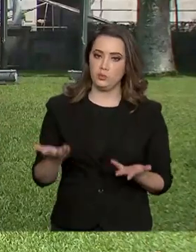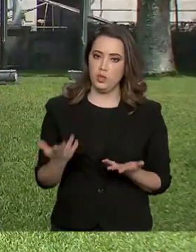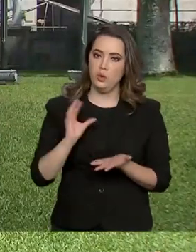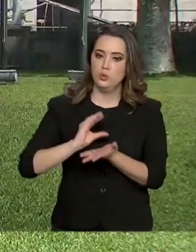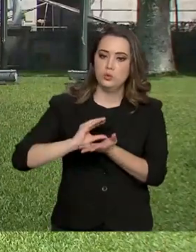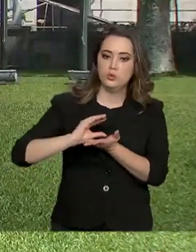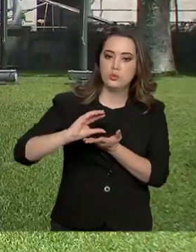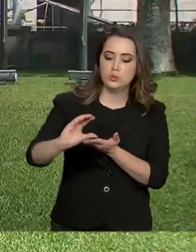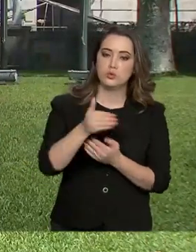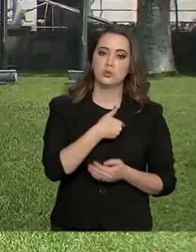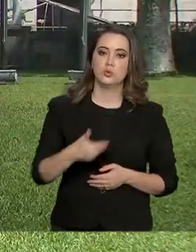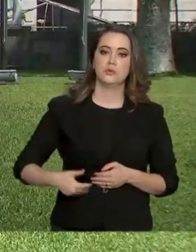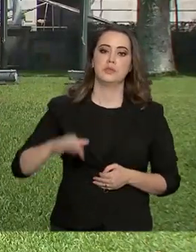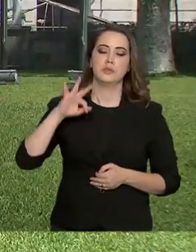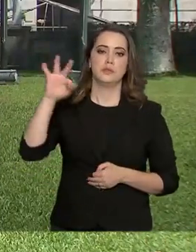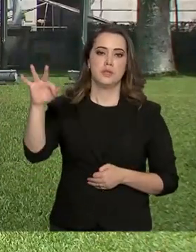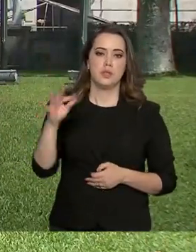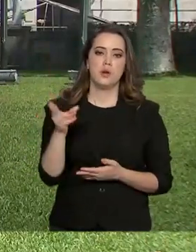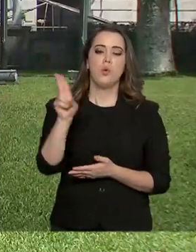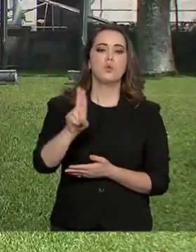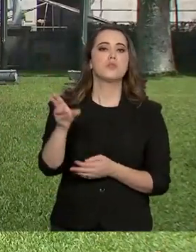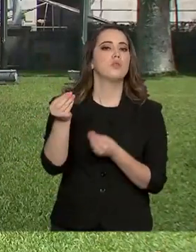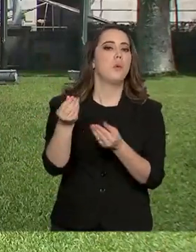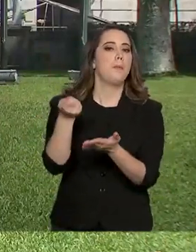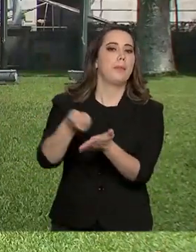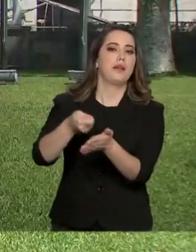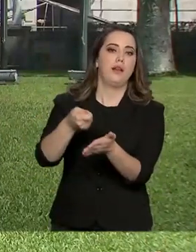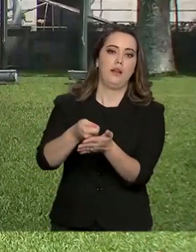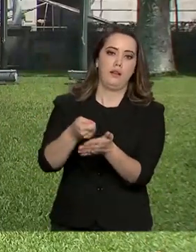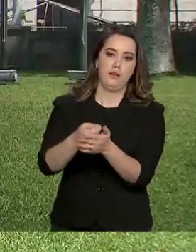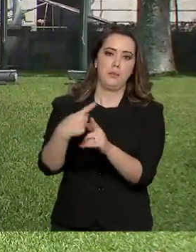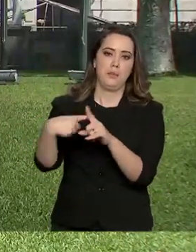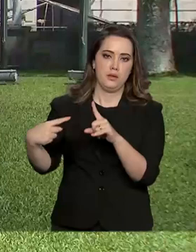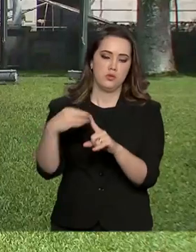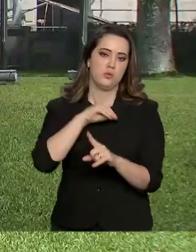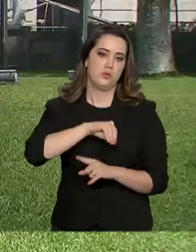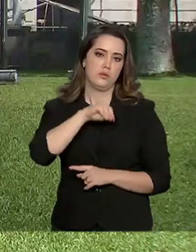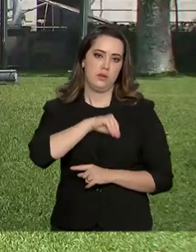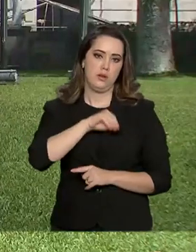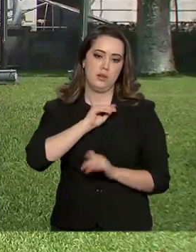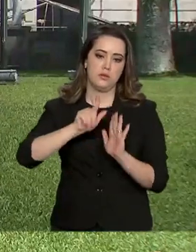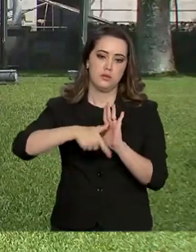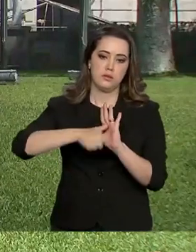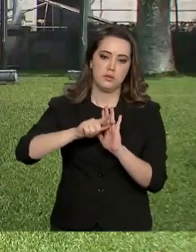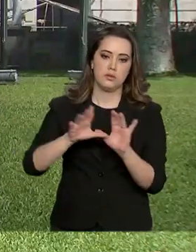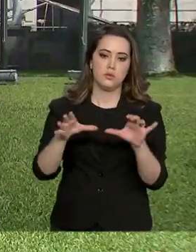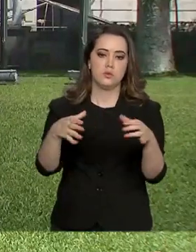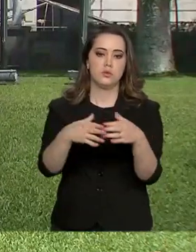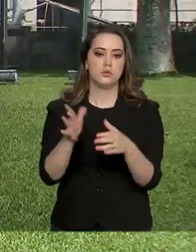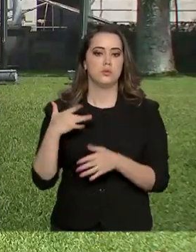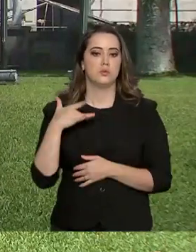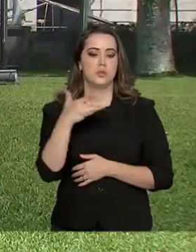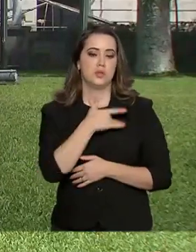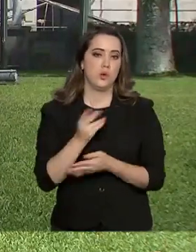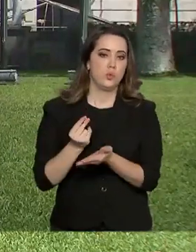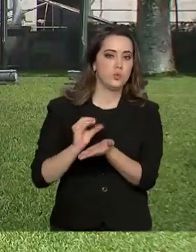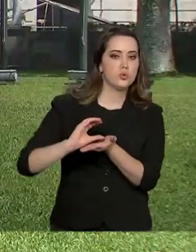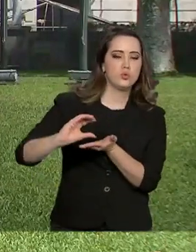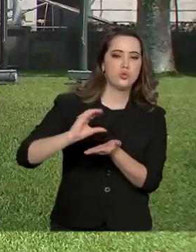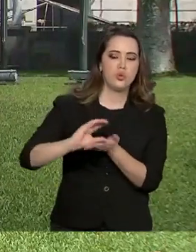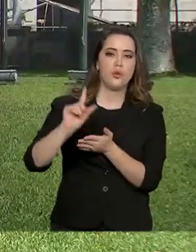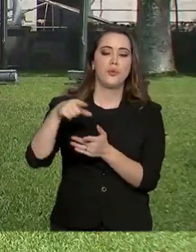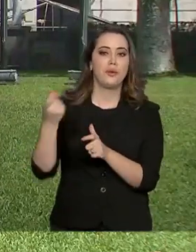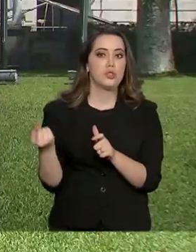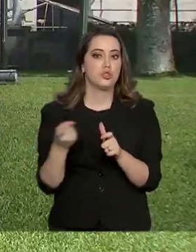repasse do governo federal será usado para pagar parte dos salários atrasados dos servidores da saúde esse dinheiro se refere a uma